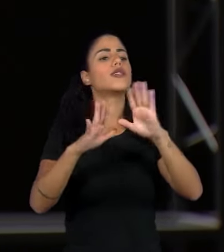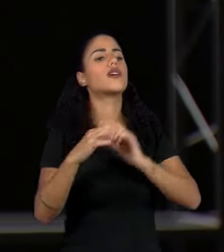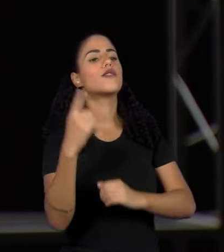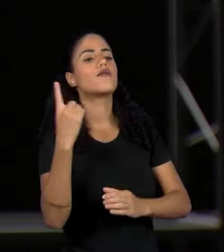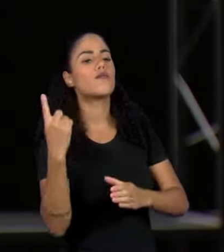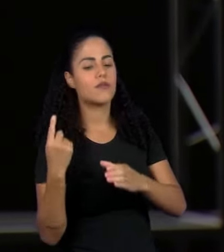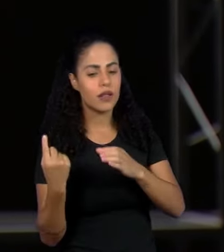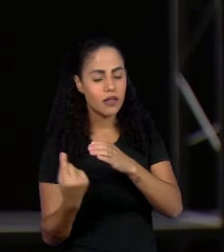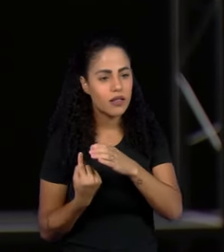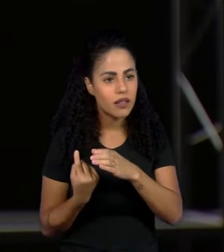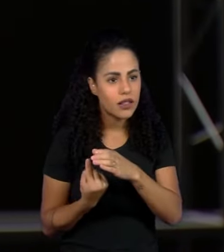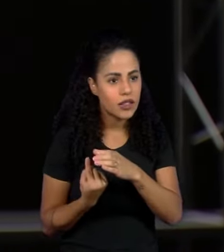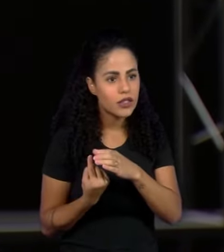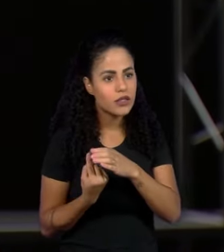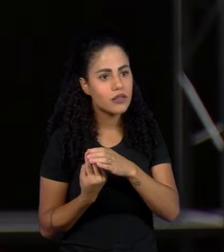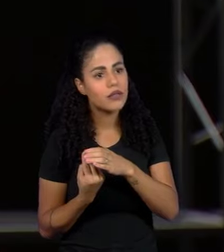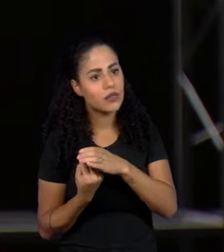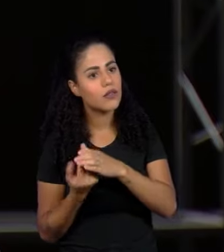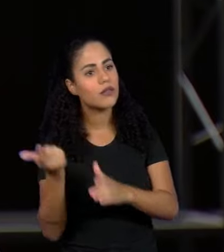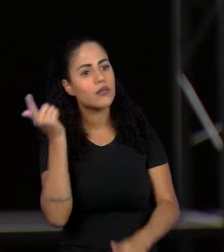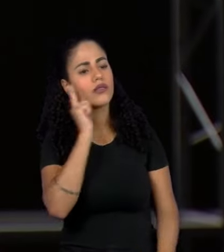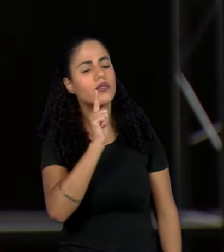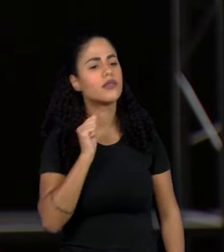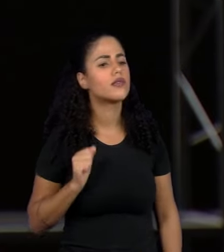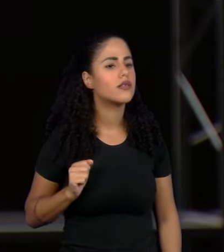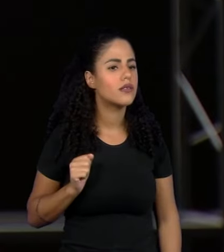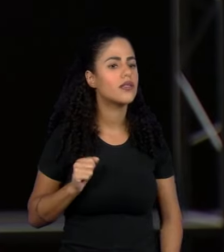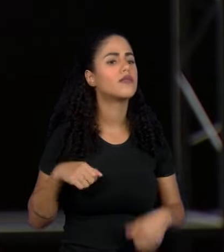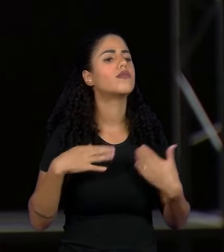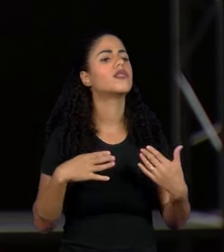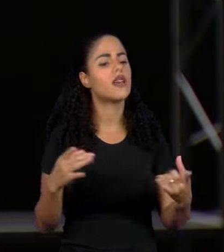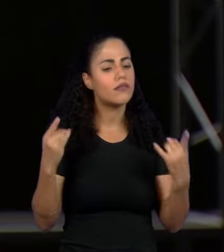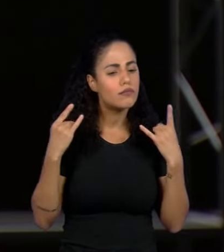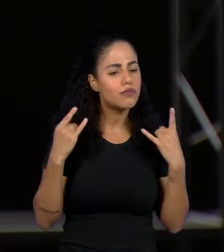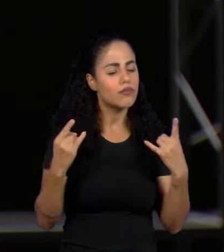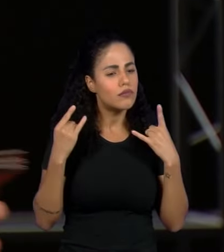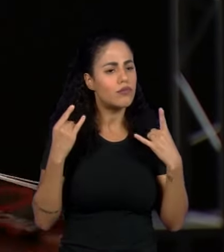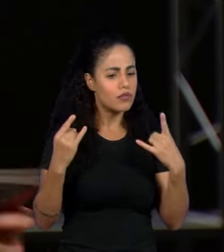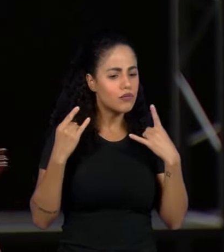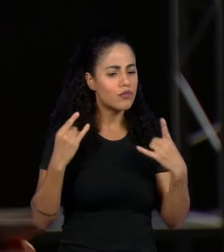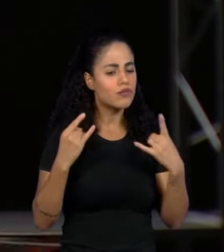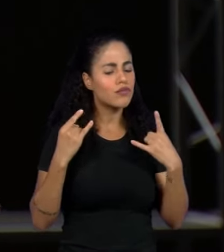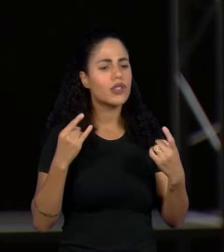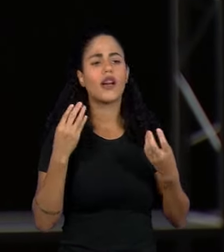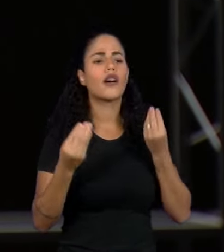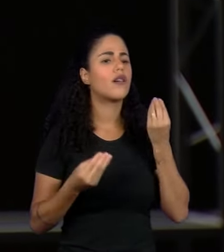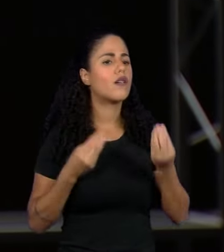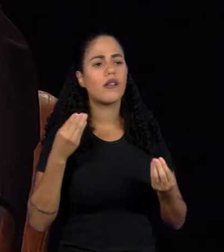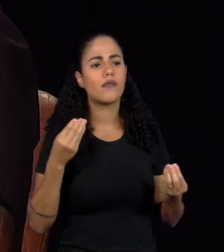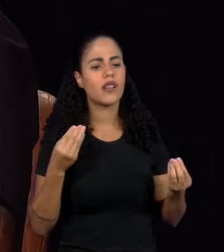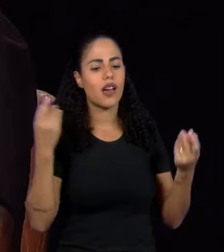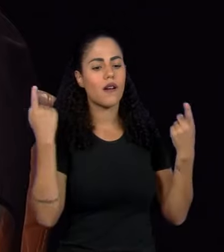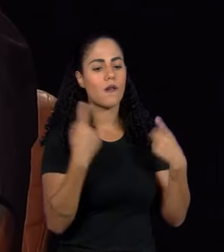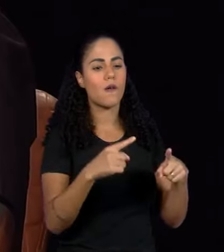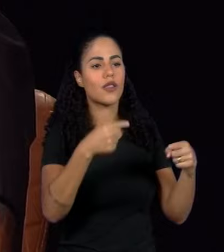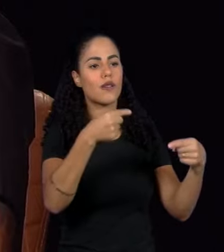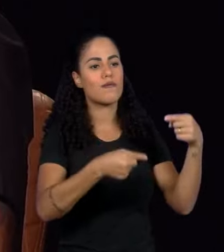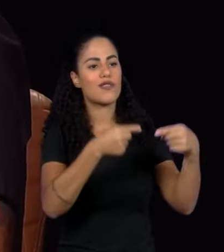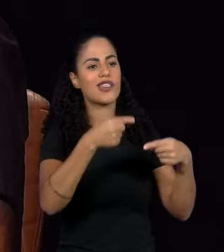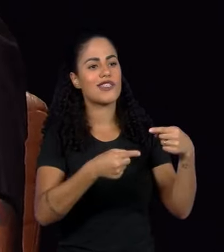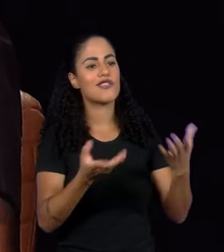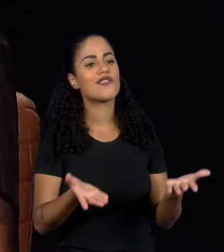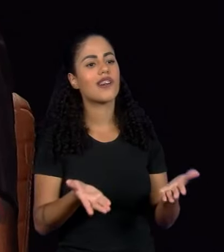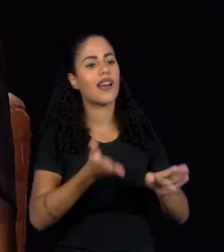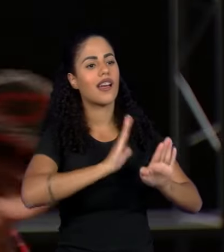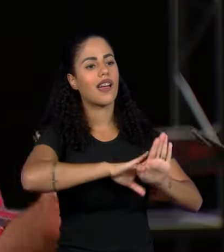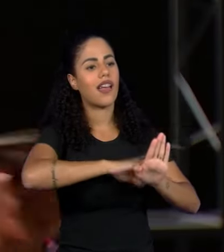do IRA, vocês ganham o ponto de exclamação. Tal. O punk rock tinha uma característica que era meio que a contestação política, né? Mas era meio que uma salada de